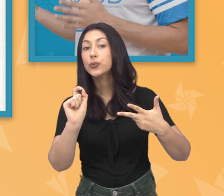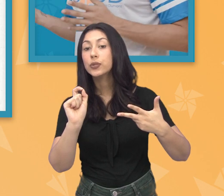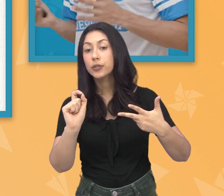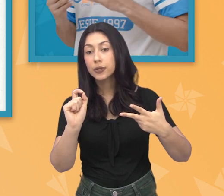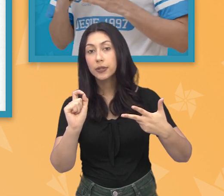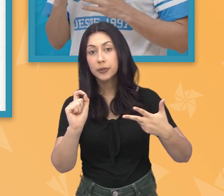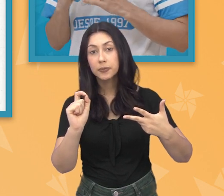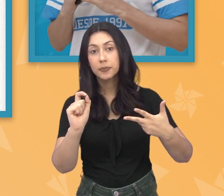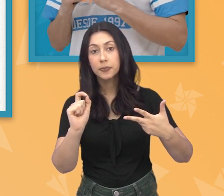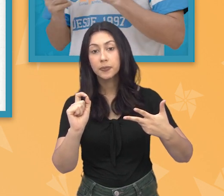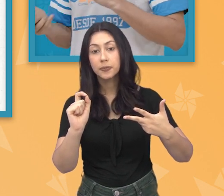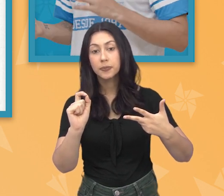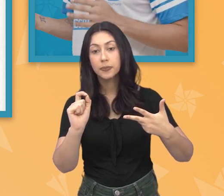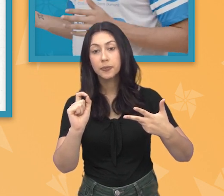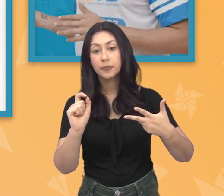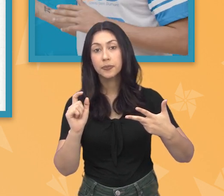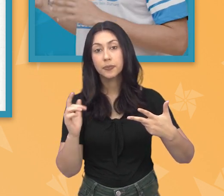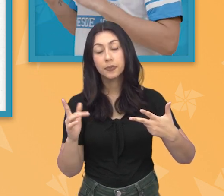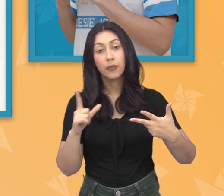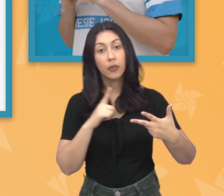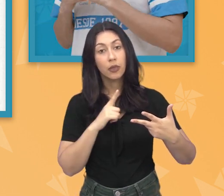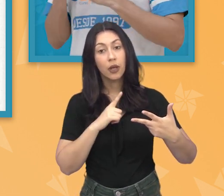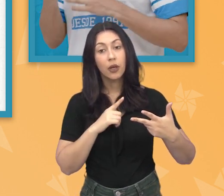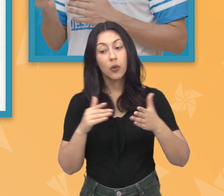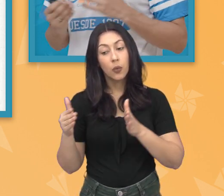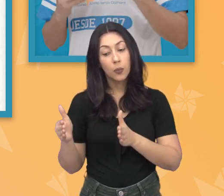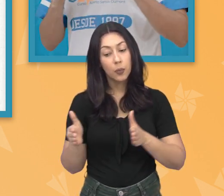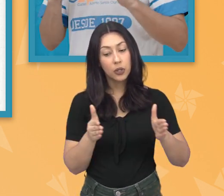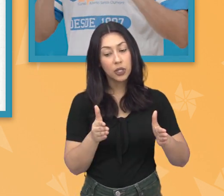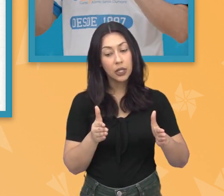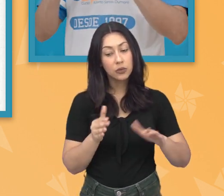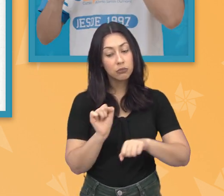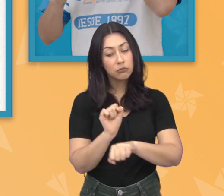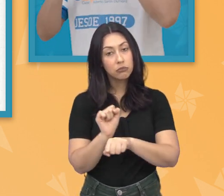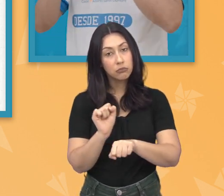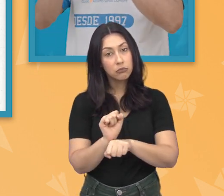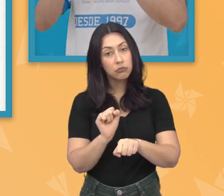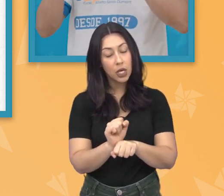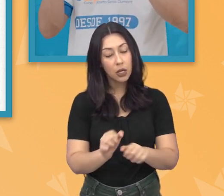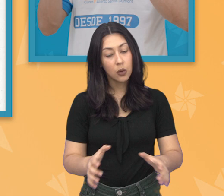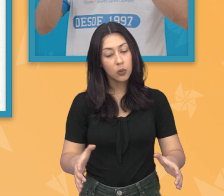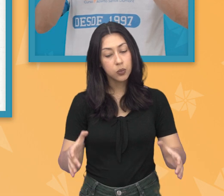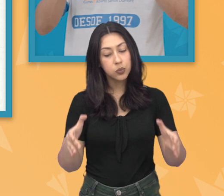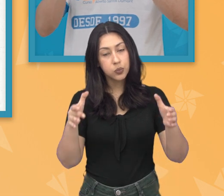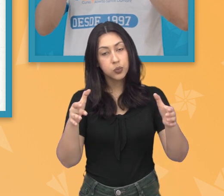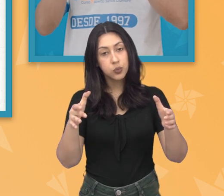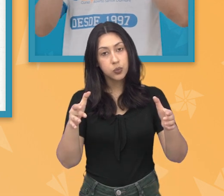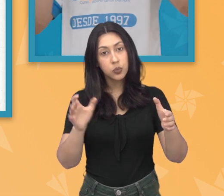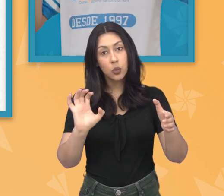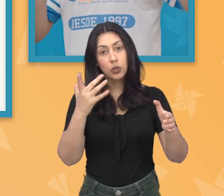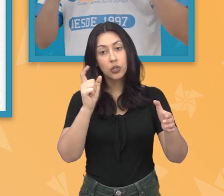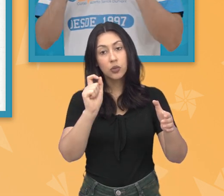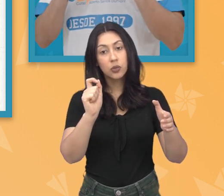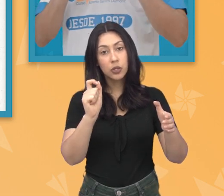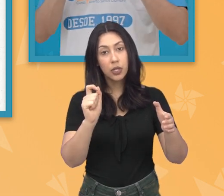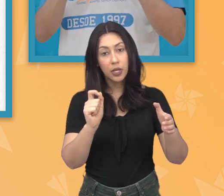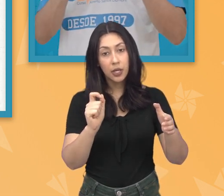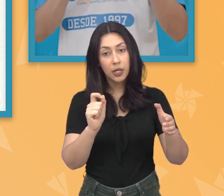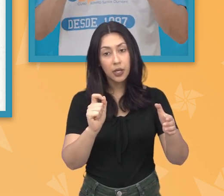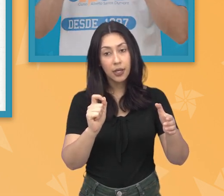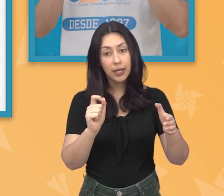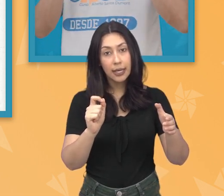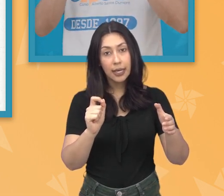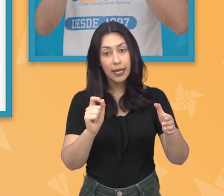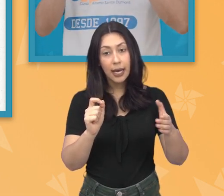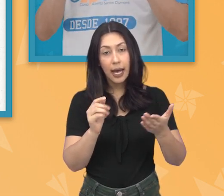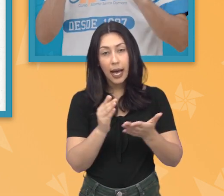o quê? Ela vai ter mais um processo de decantação, né, onde essa câmara de coagulação ela faz o quê? Ela coagula,